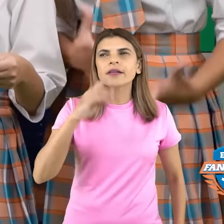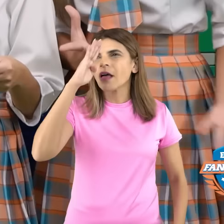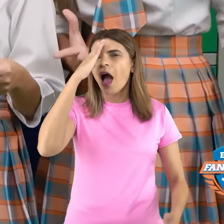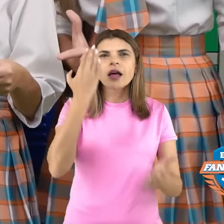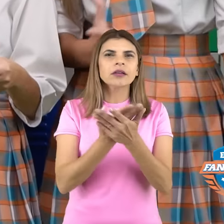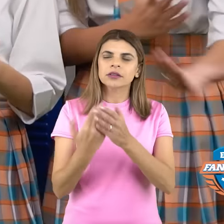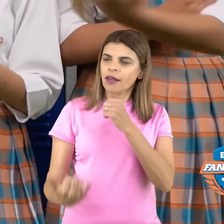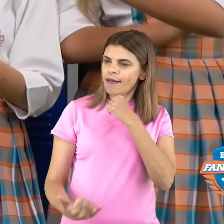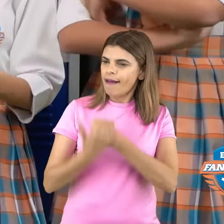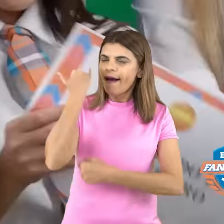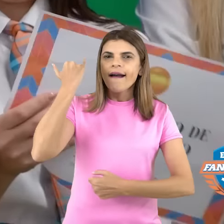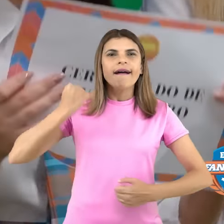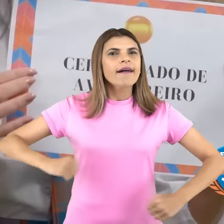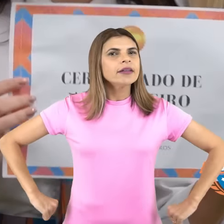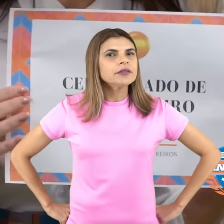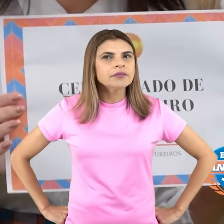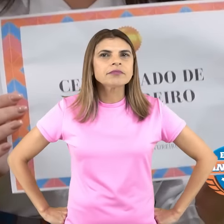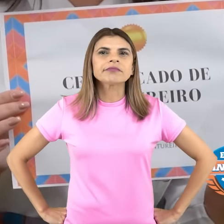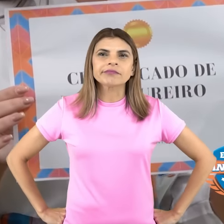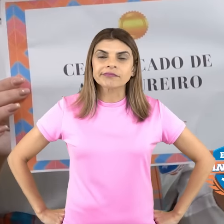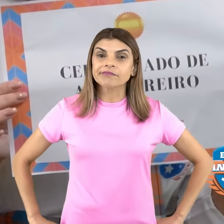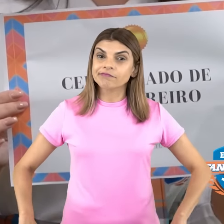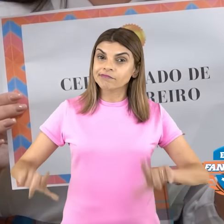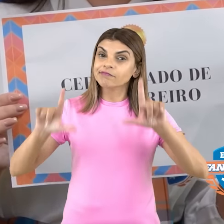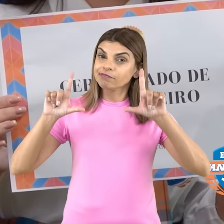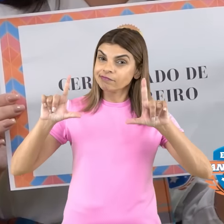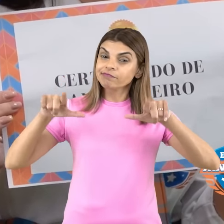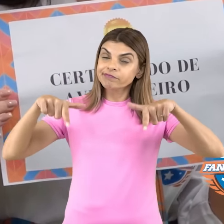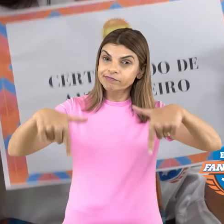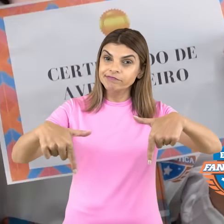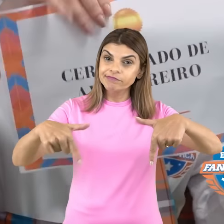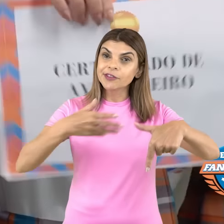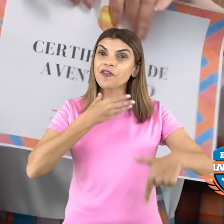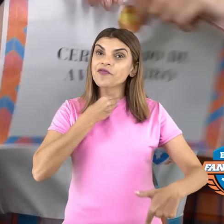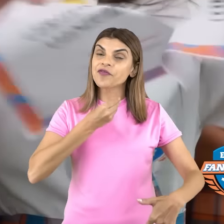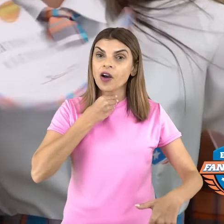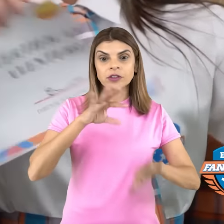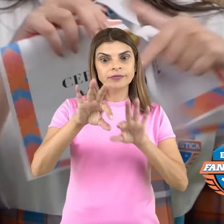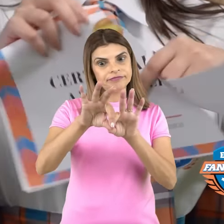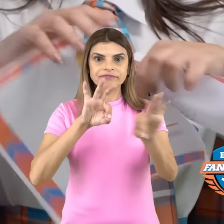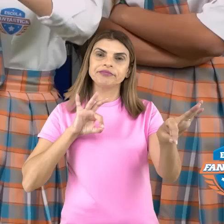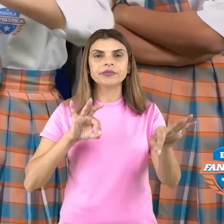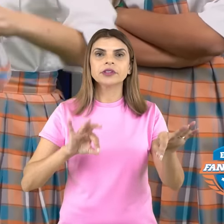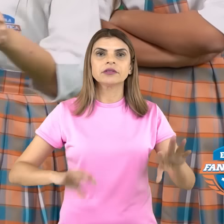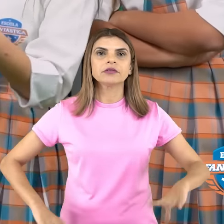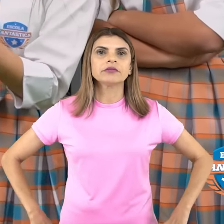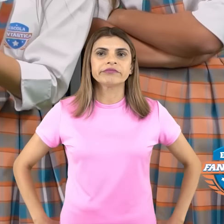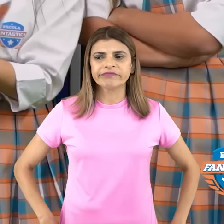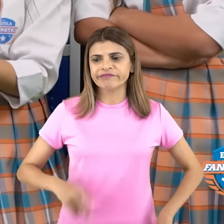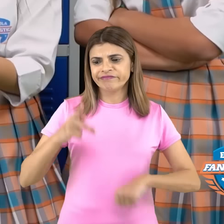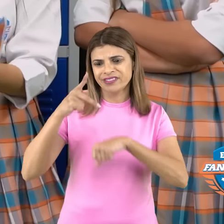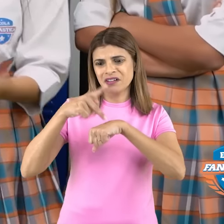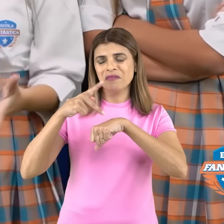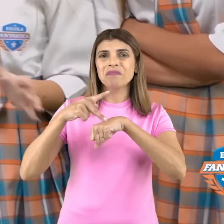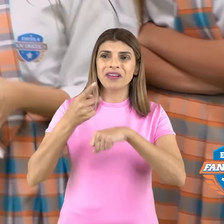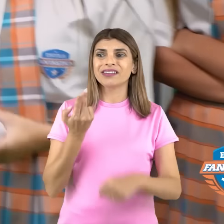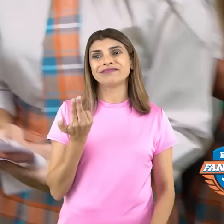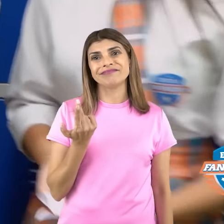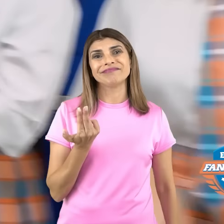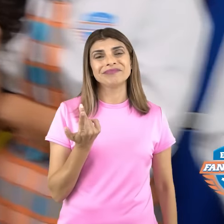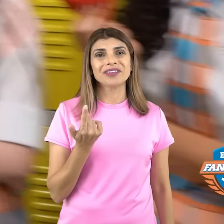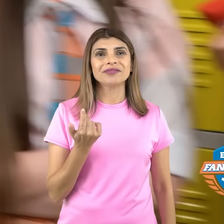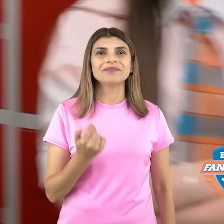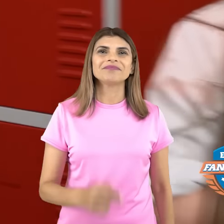acredito que ele enganou a gente. E esse certificado de aventureiro é falso. E essa pedra do poder também.